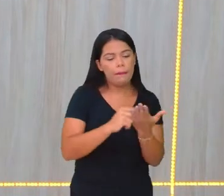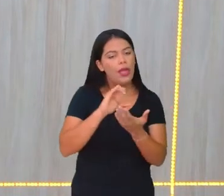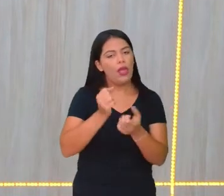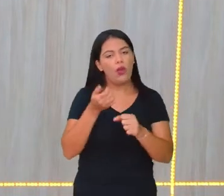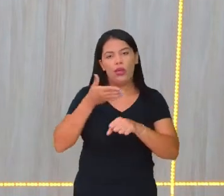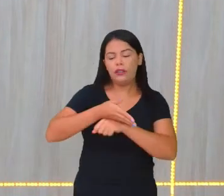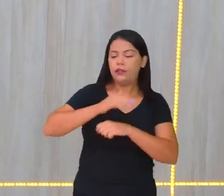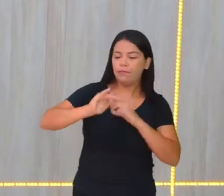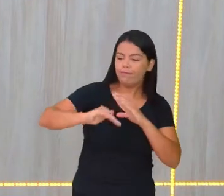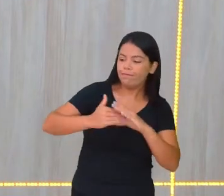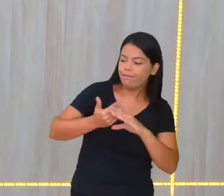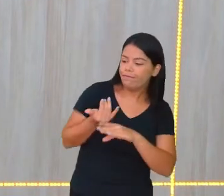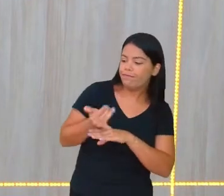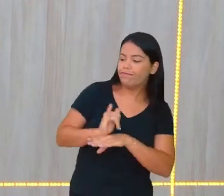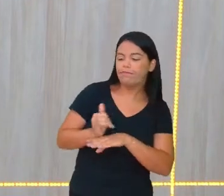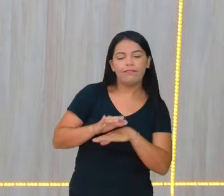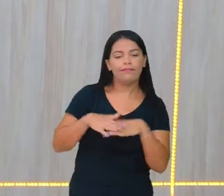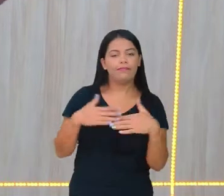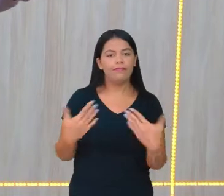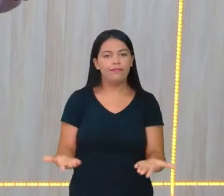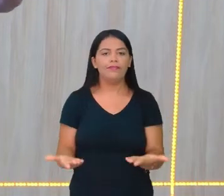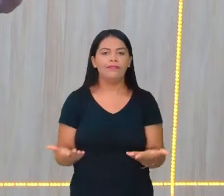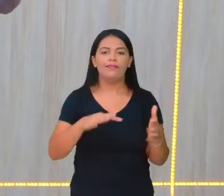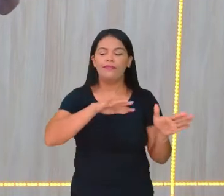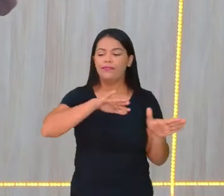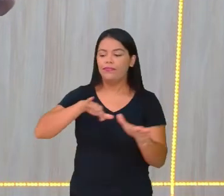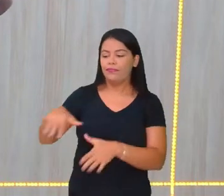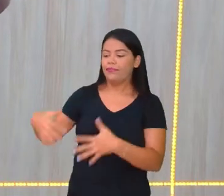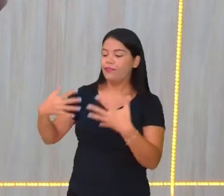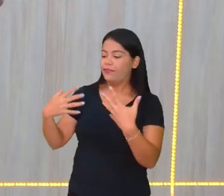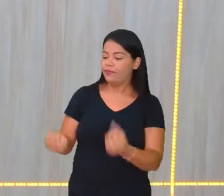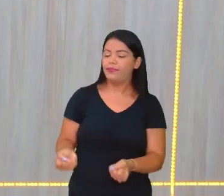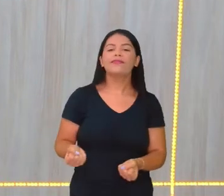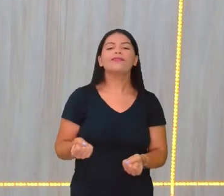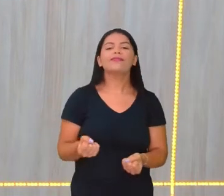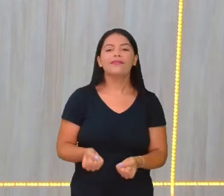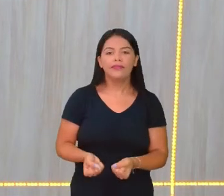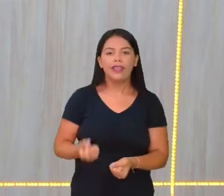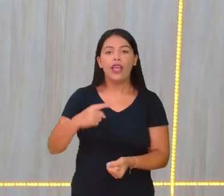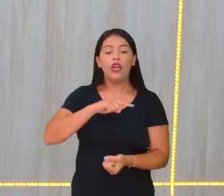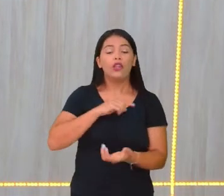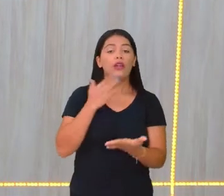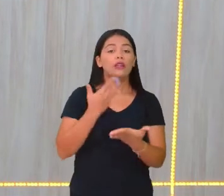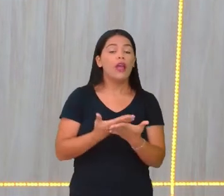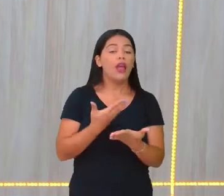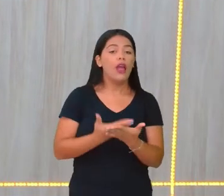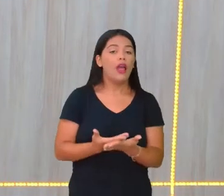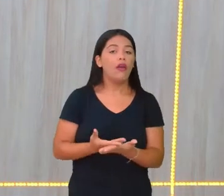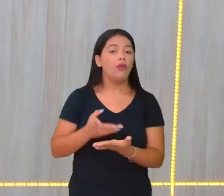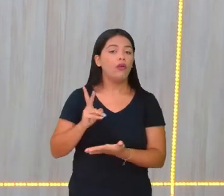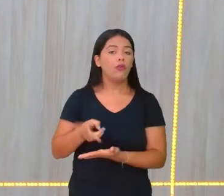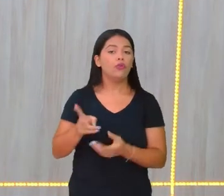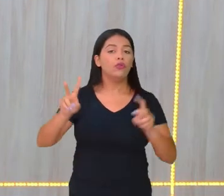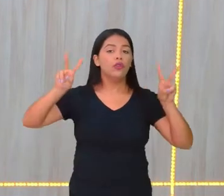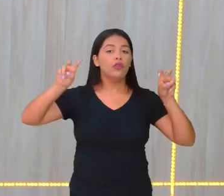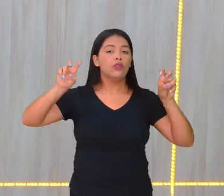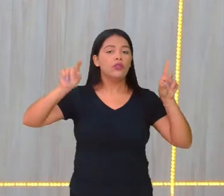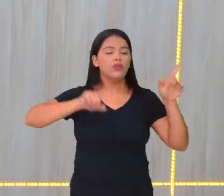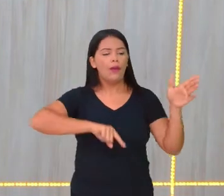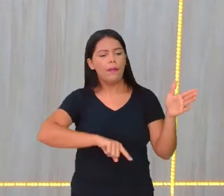YouTube. Então, vamos lá, nossa aula ela continua, não é, sobre análise interpretativa